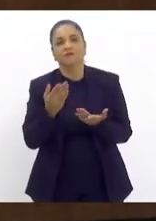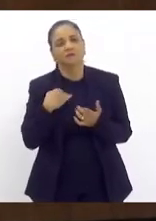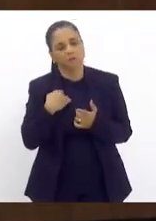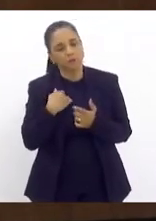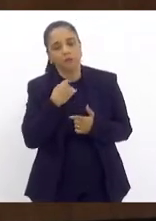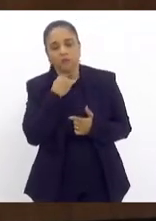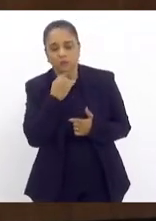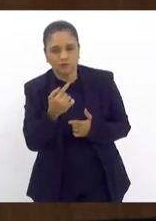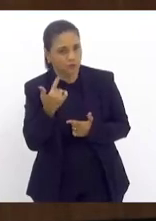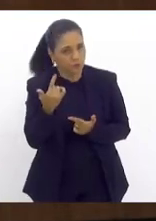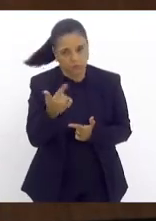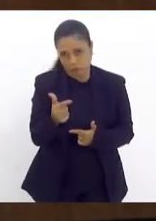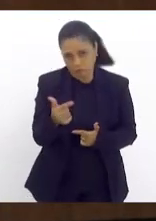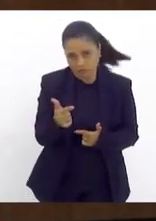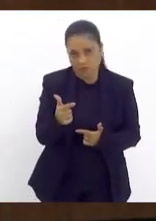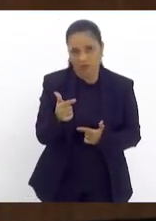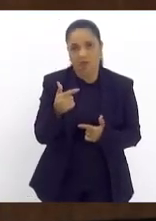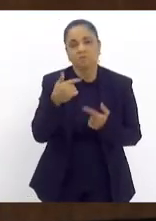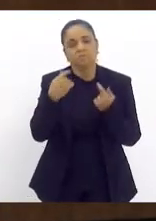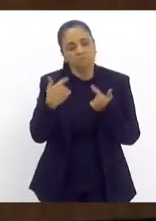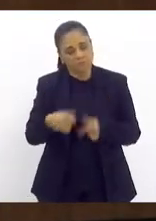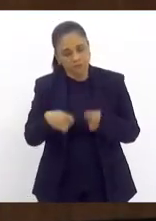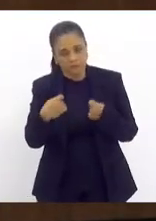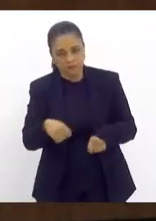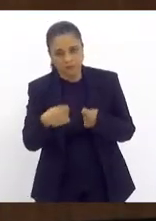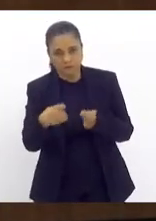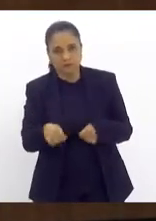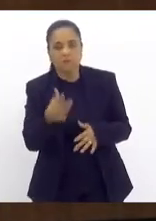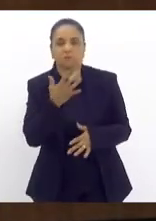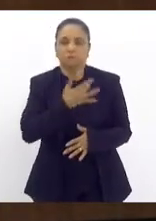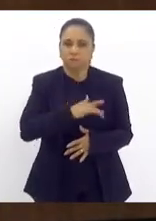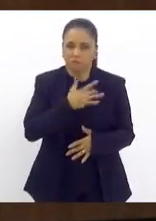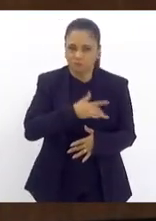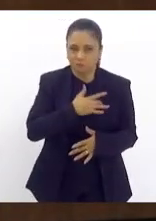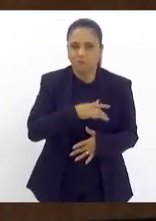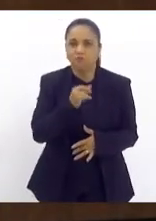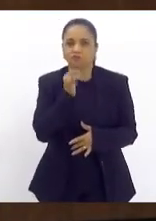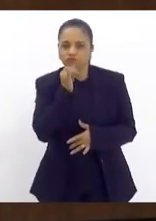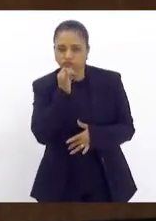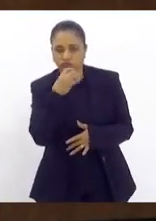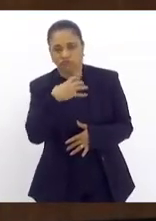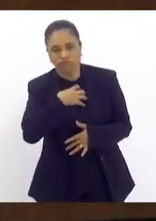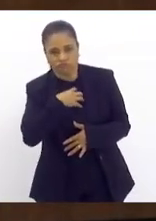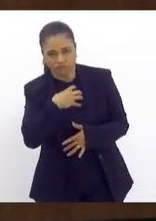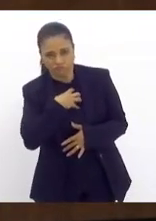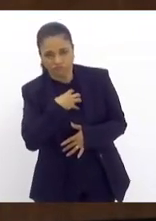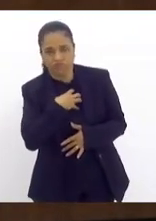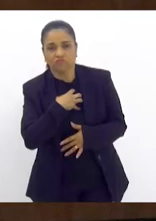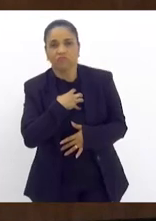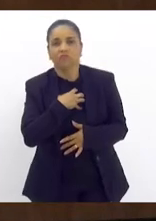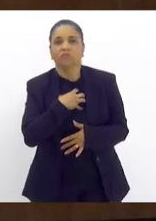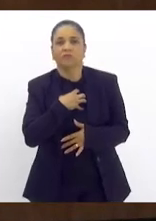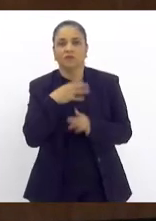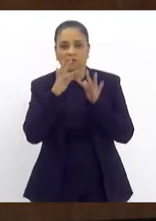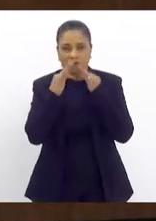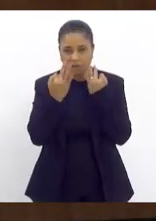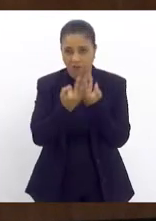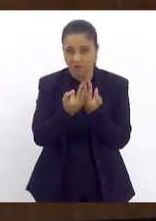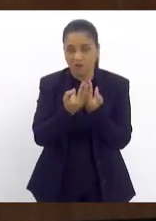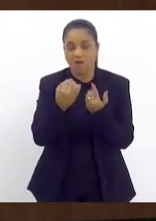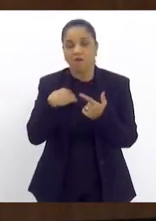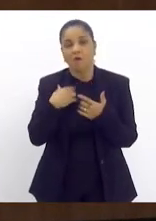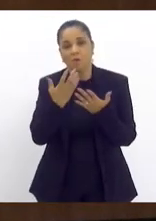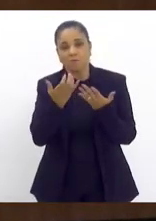gente externe o nosso pesar e a nossa tristeza. Eu pedi para fazer rapidamente a declaração de